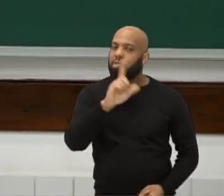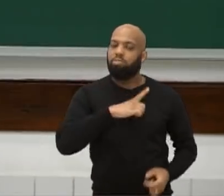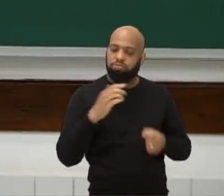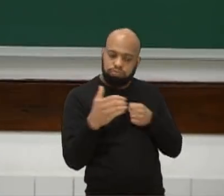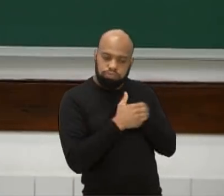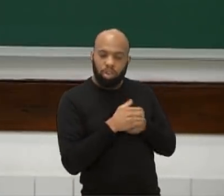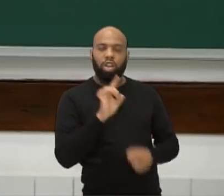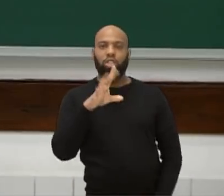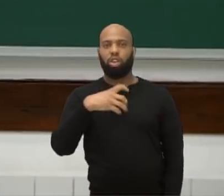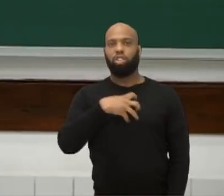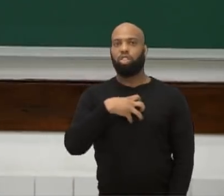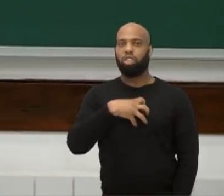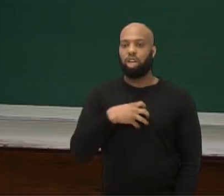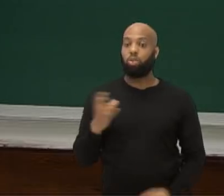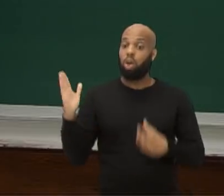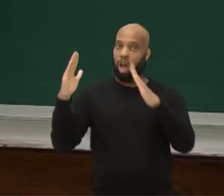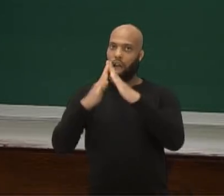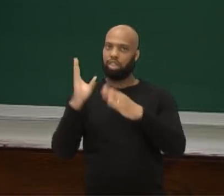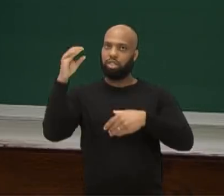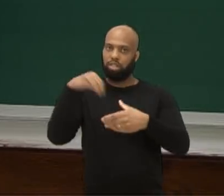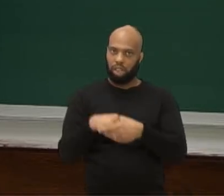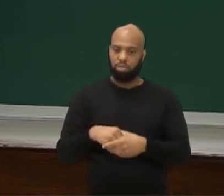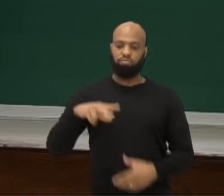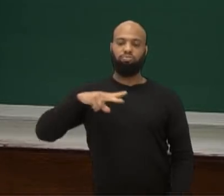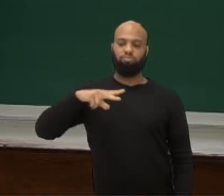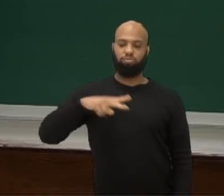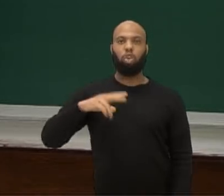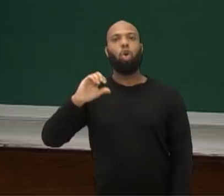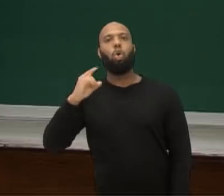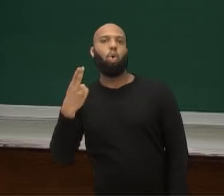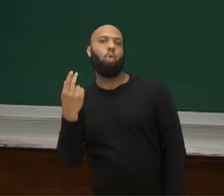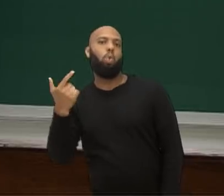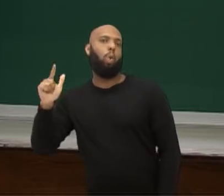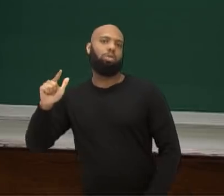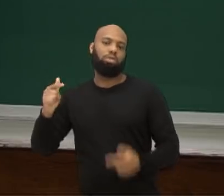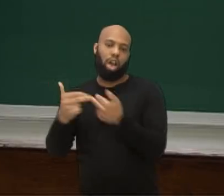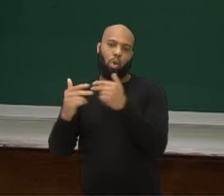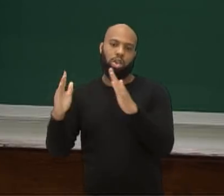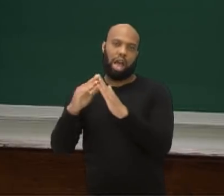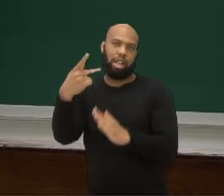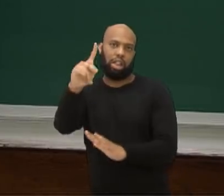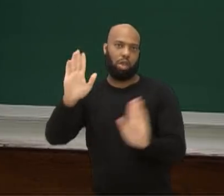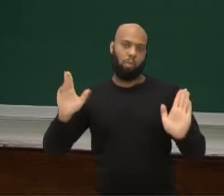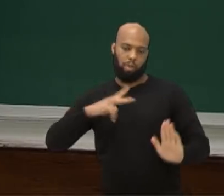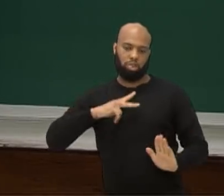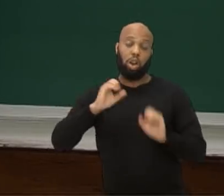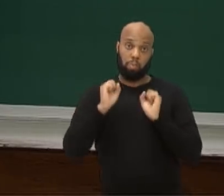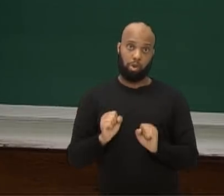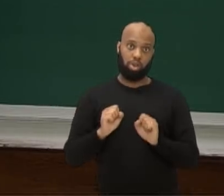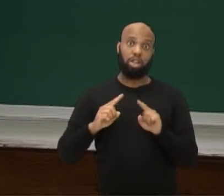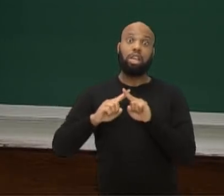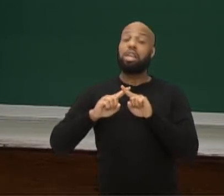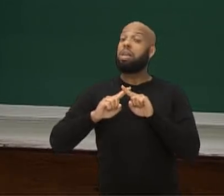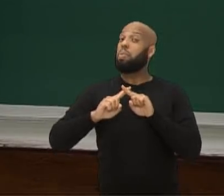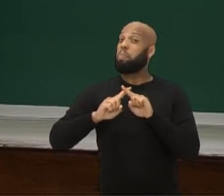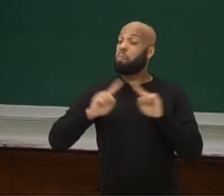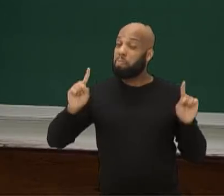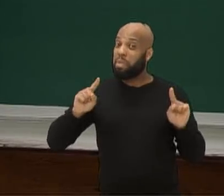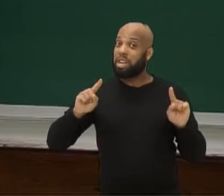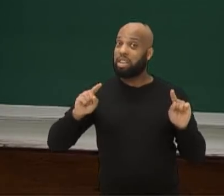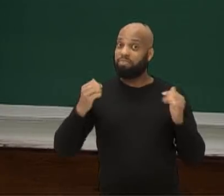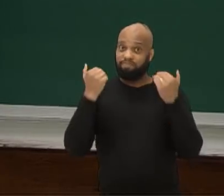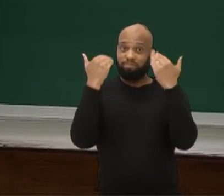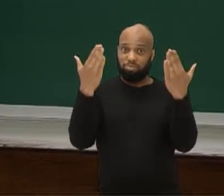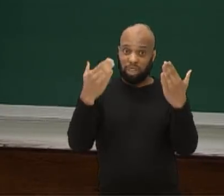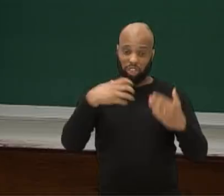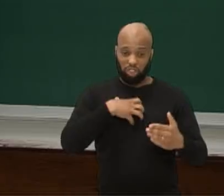uso privado, em casa particular ou num outro imóvel que fosse fechado para essas pessoas. Jamais